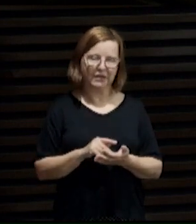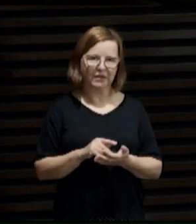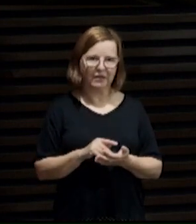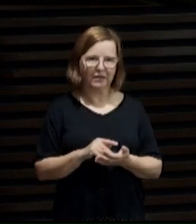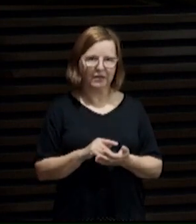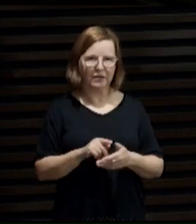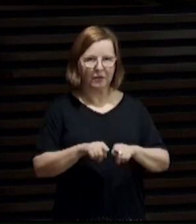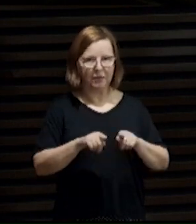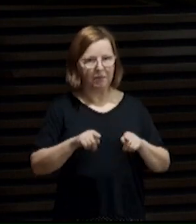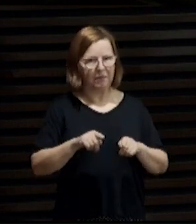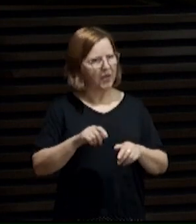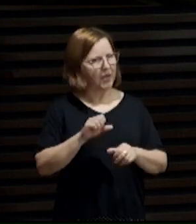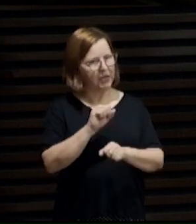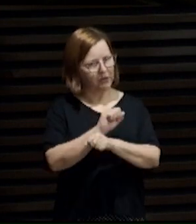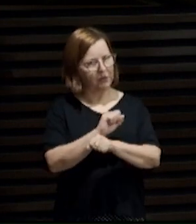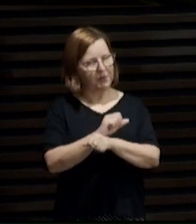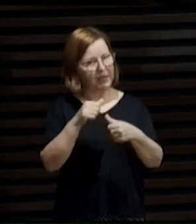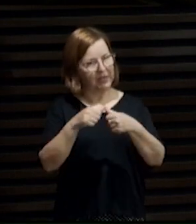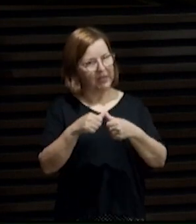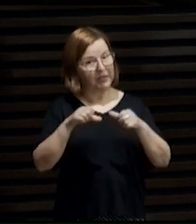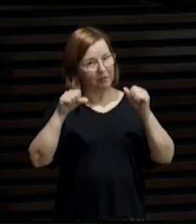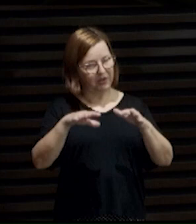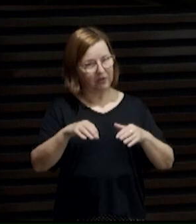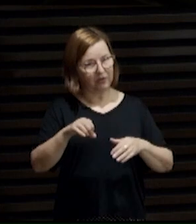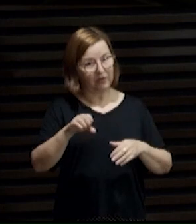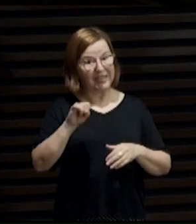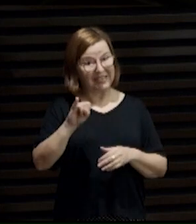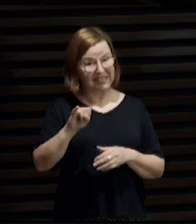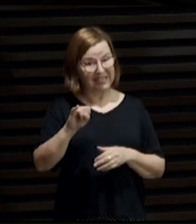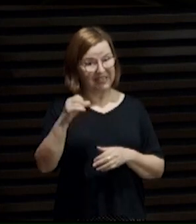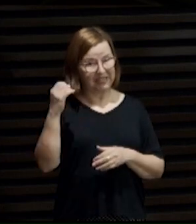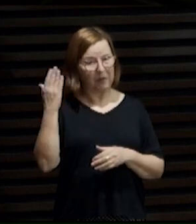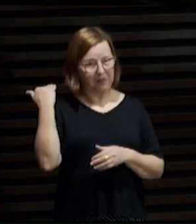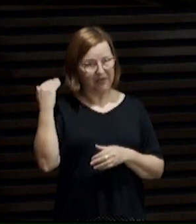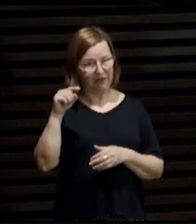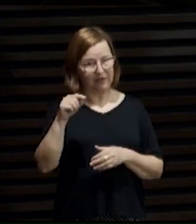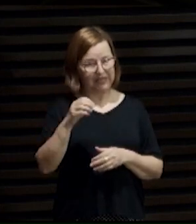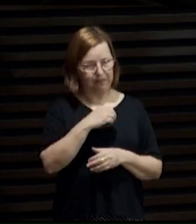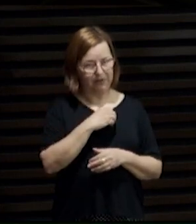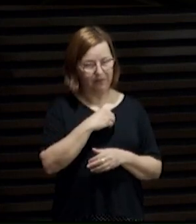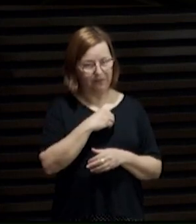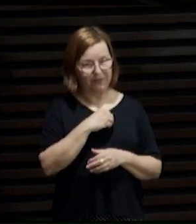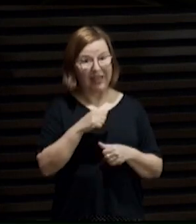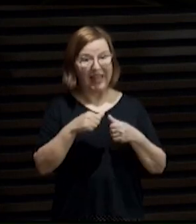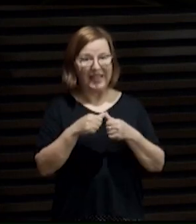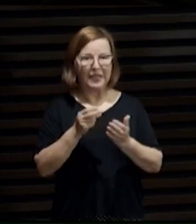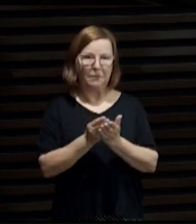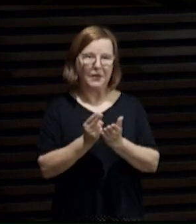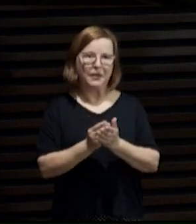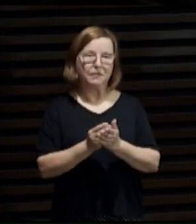esta bênção se lá atrás você pecou. Esta mesma bênção só é